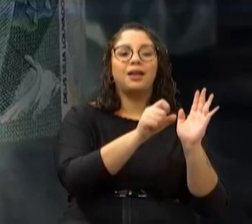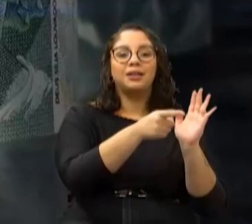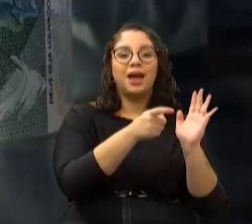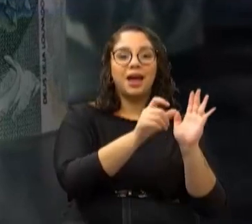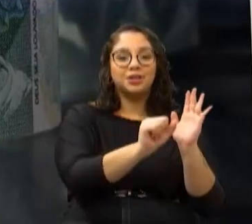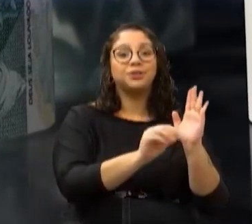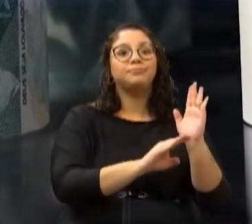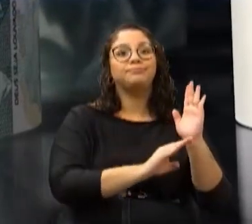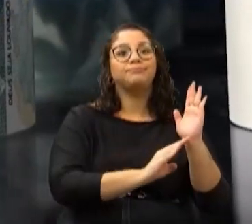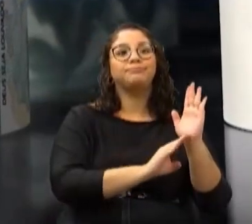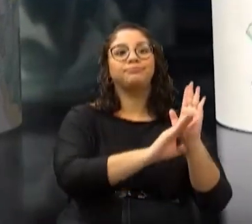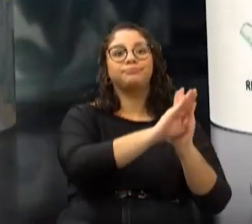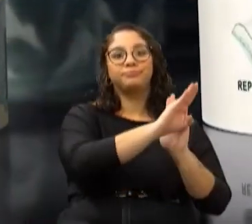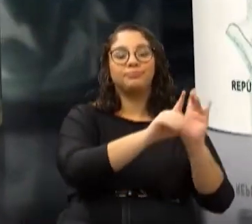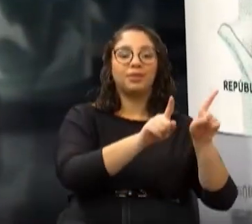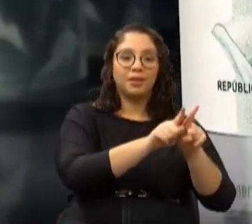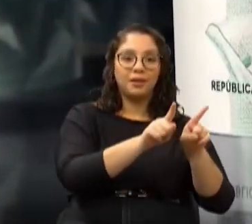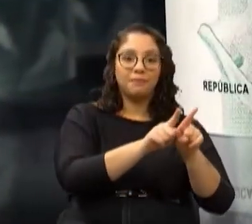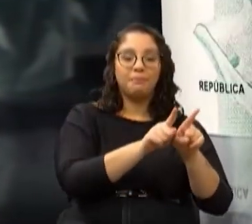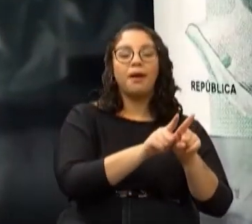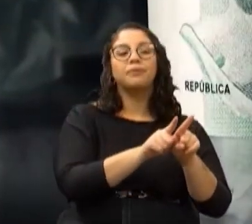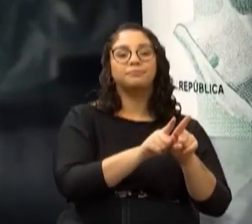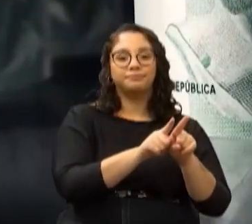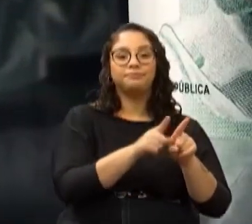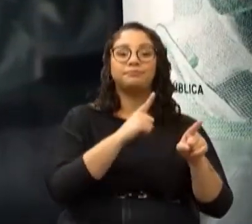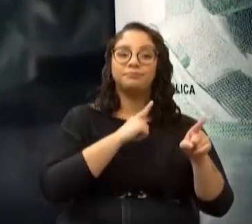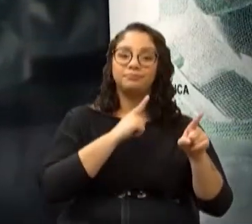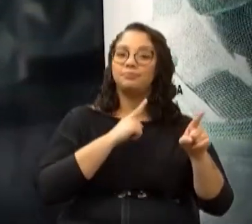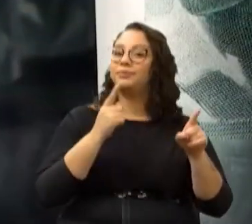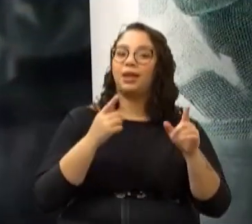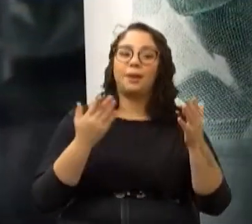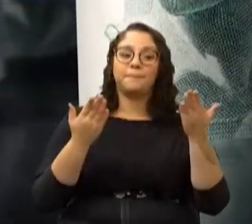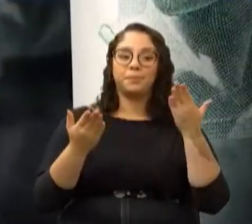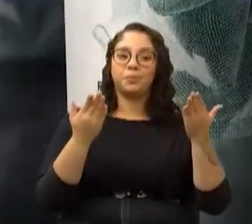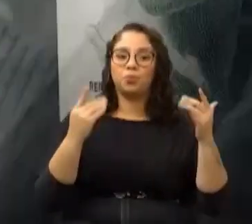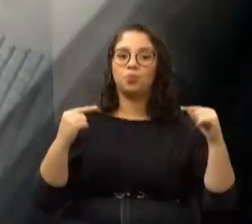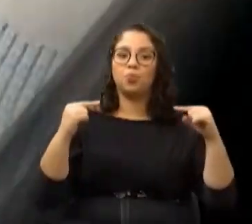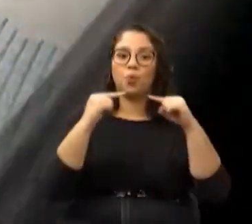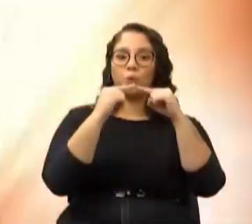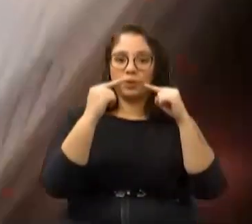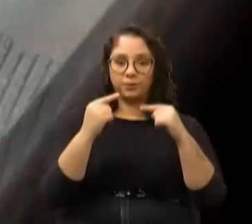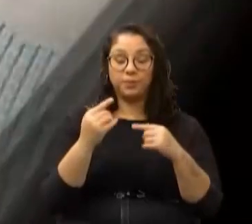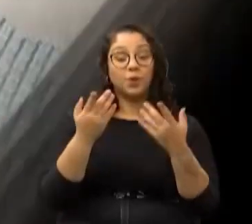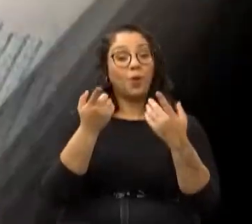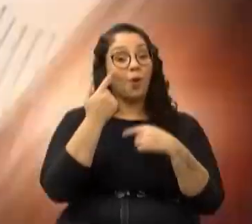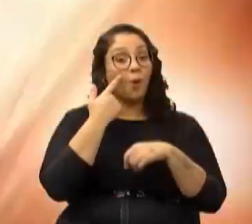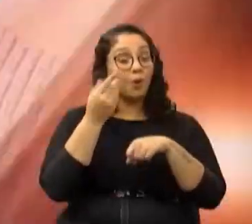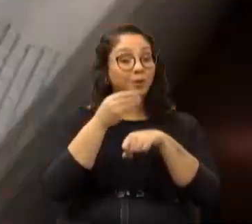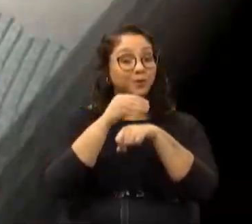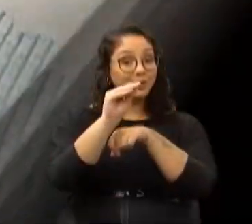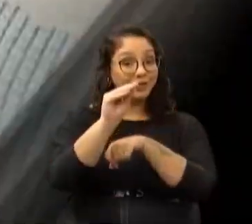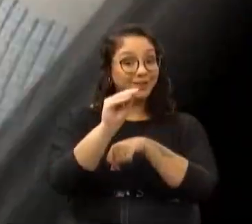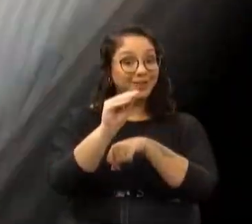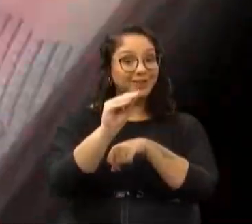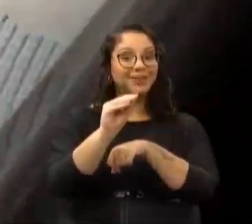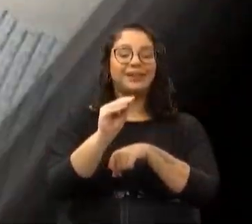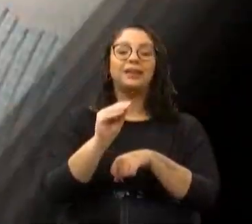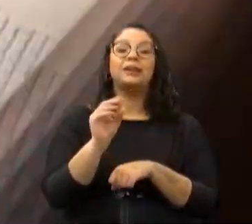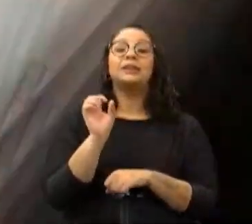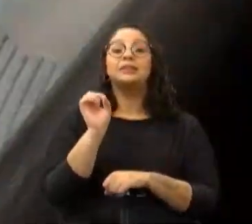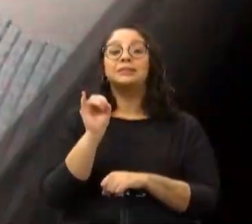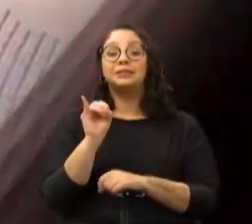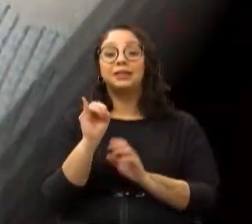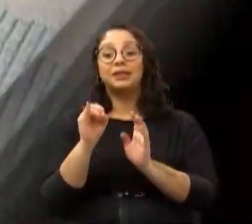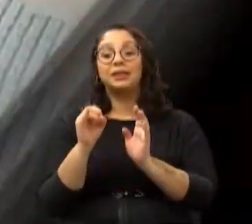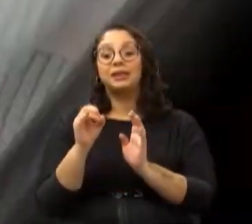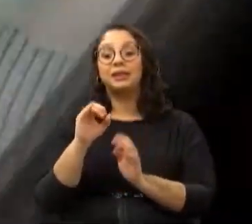consequentemente, as aplicações vinculadas à renda fixa, elas também vão subindo. Então, olha só a dica que eu dei, sem